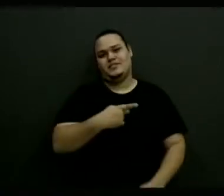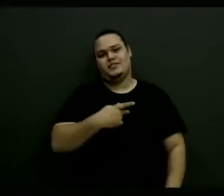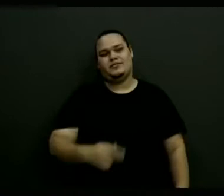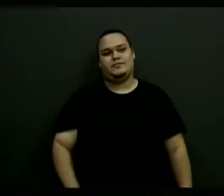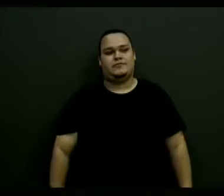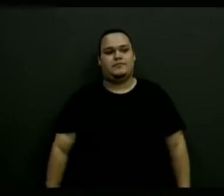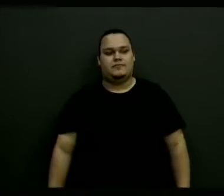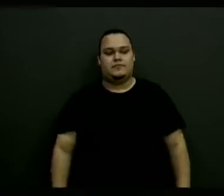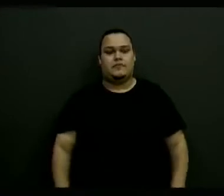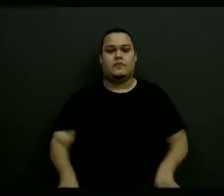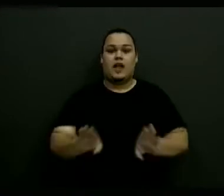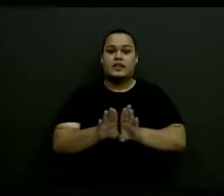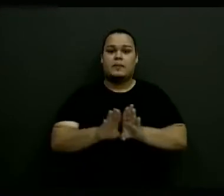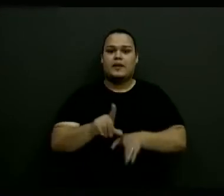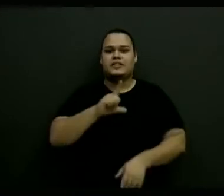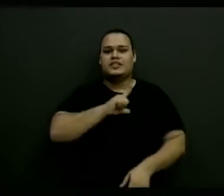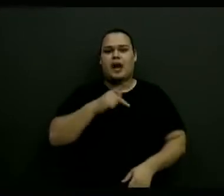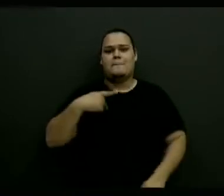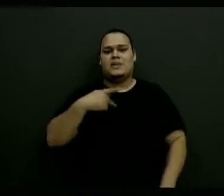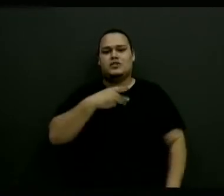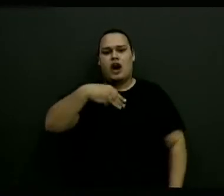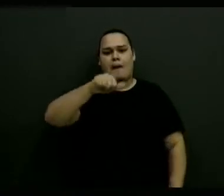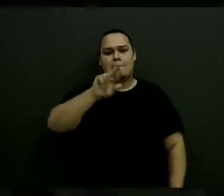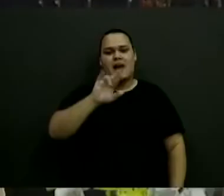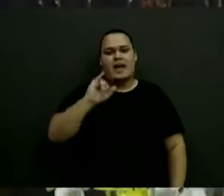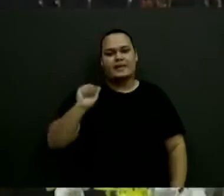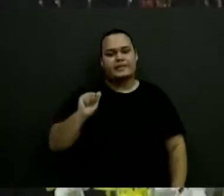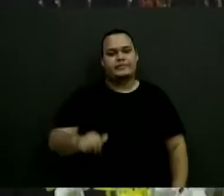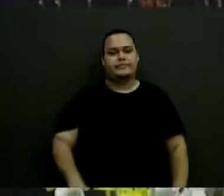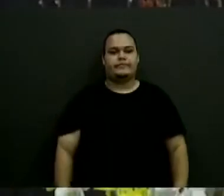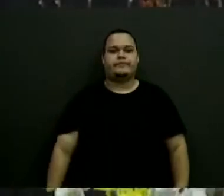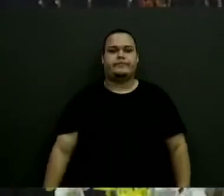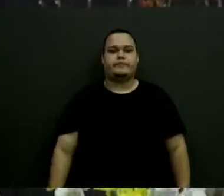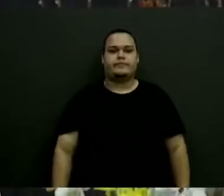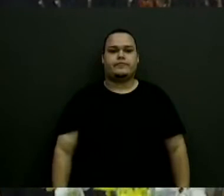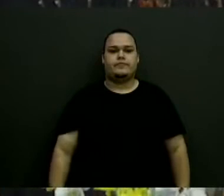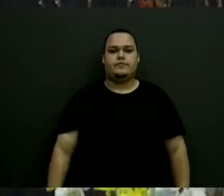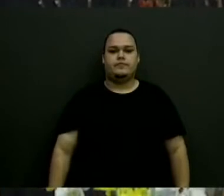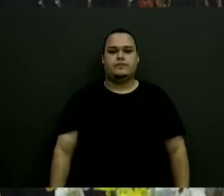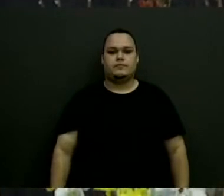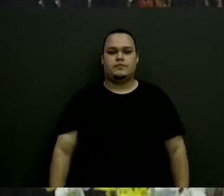Eu tinha visto aqui a pastora Maria também. Pastora Maria está com a gente aqui?